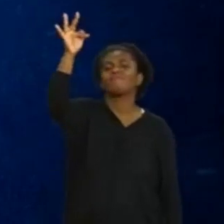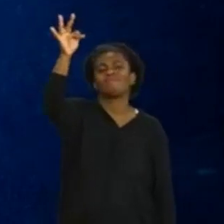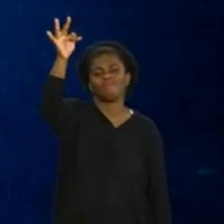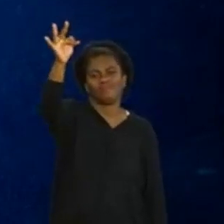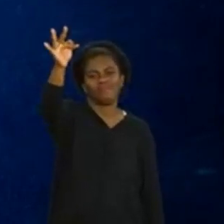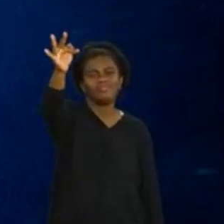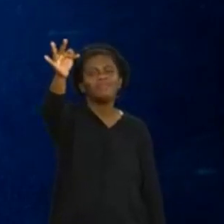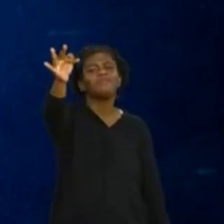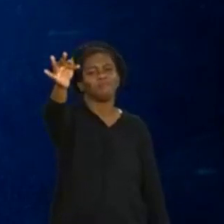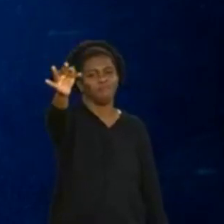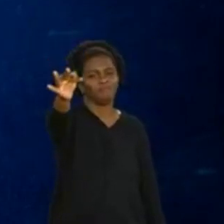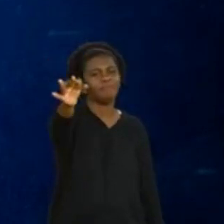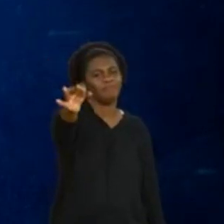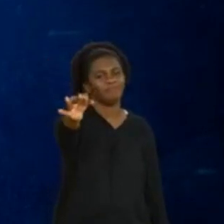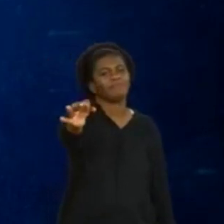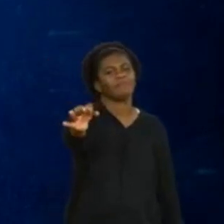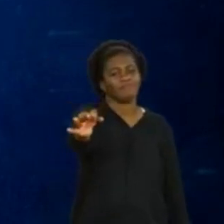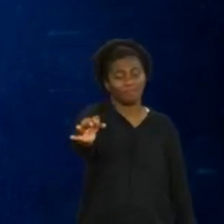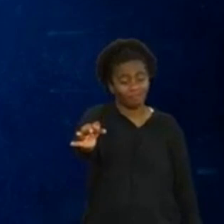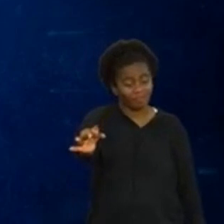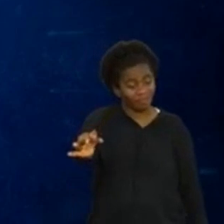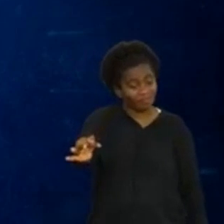Do amanhã,